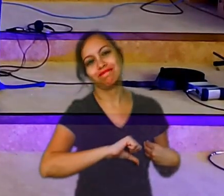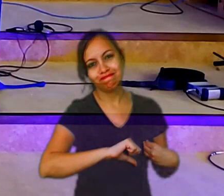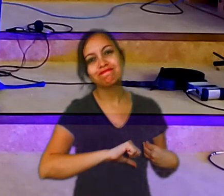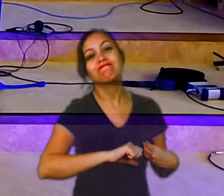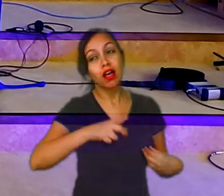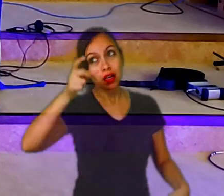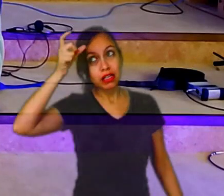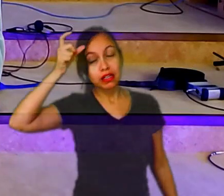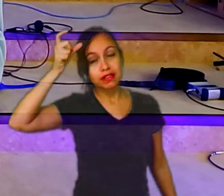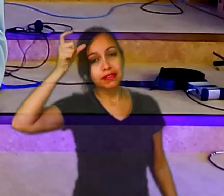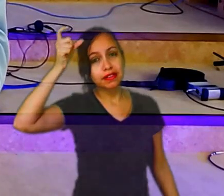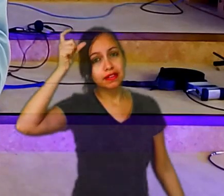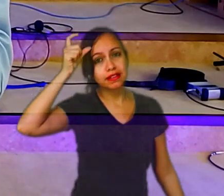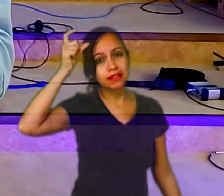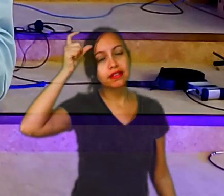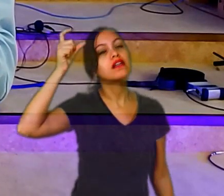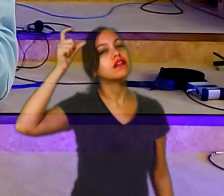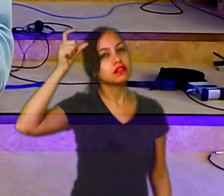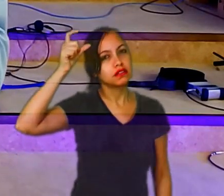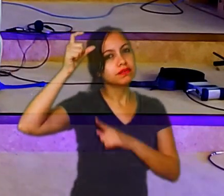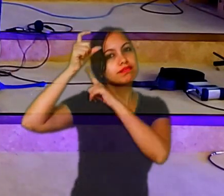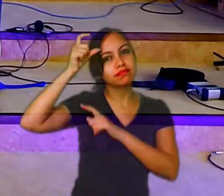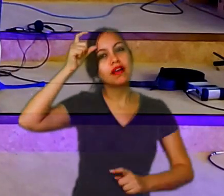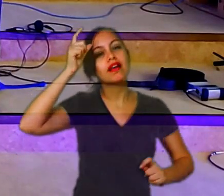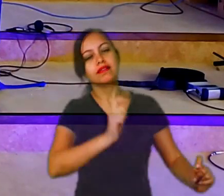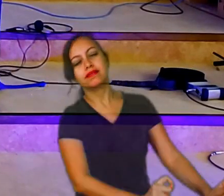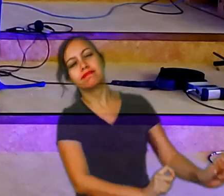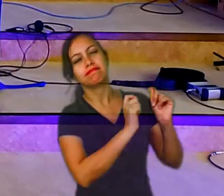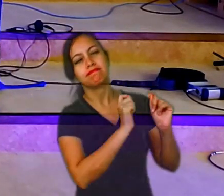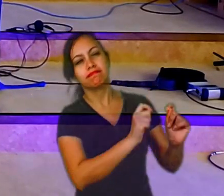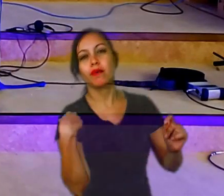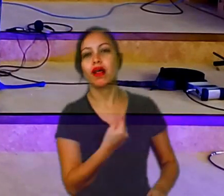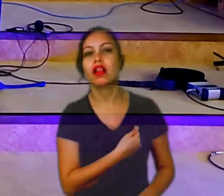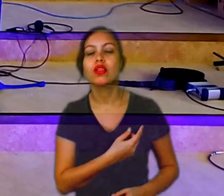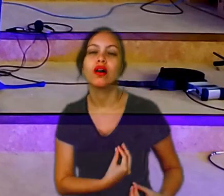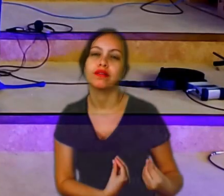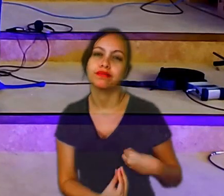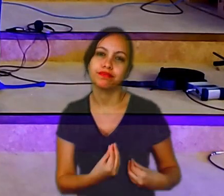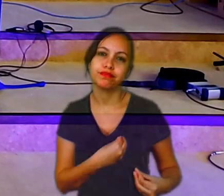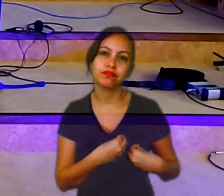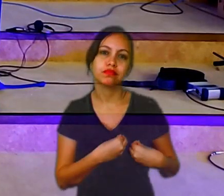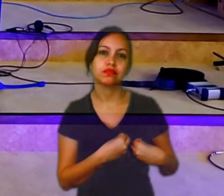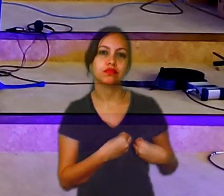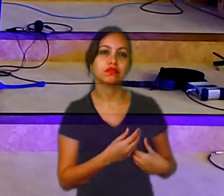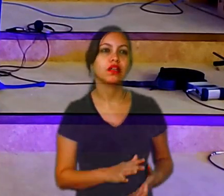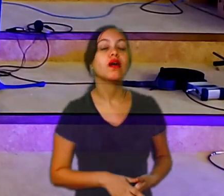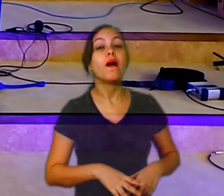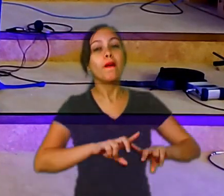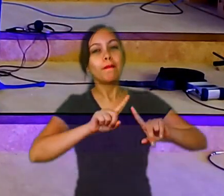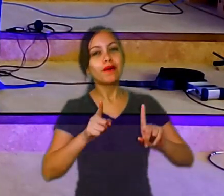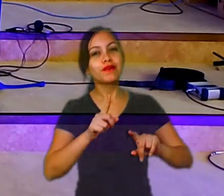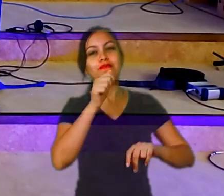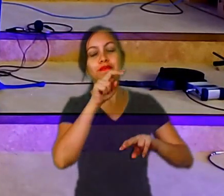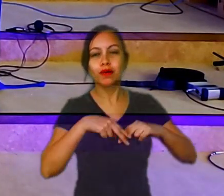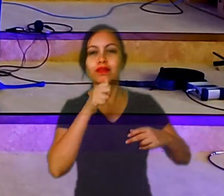inimigo, Satanás, ele impõe na vida do homem, através do sacrifício de Cristo